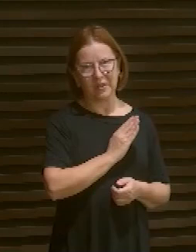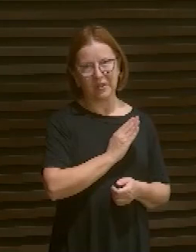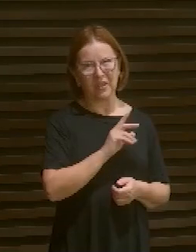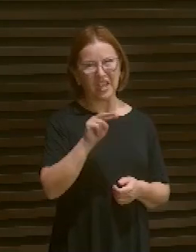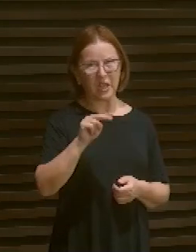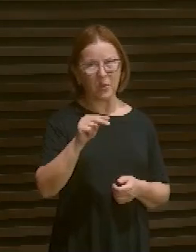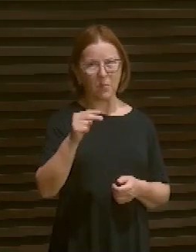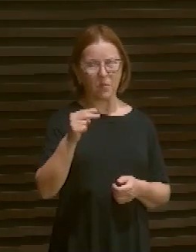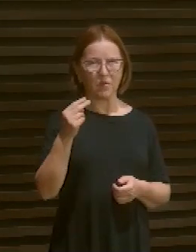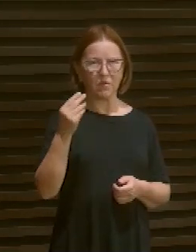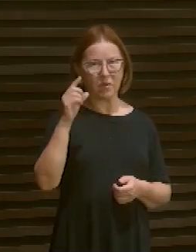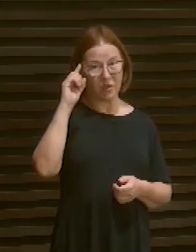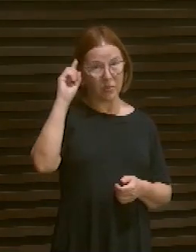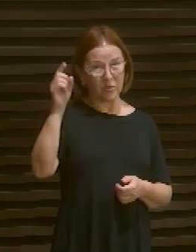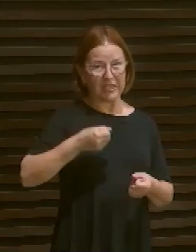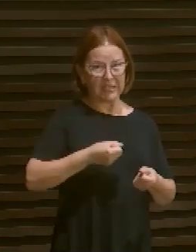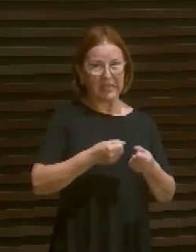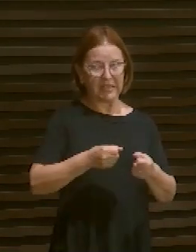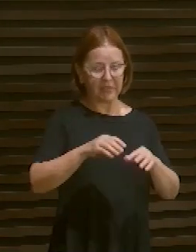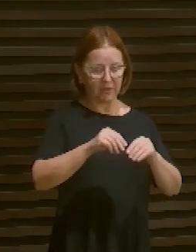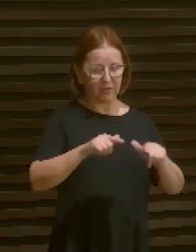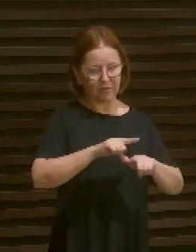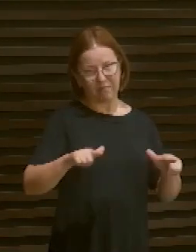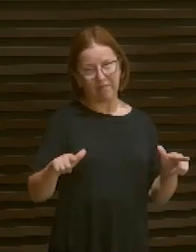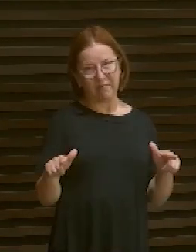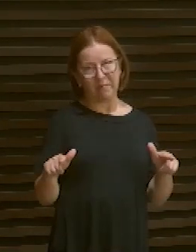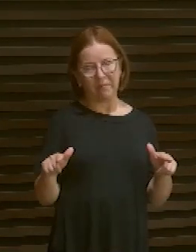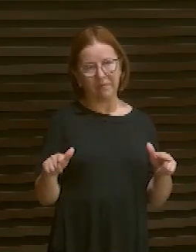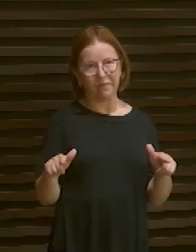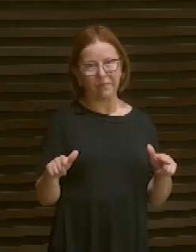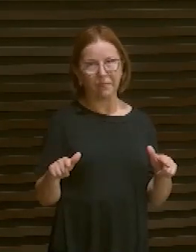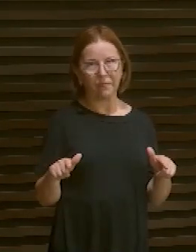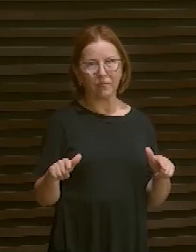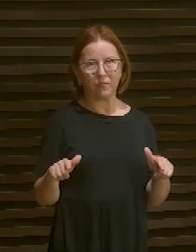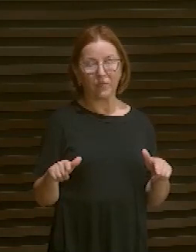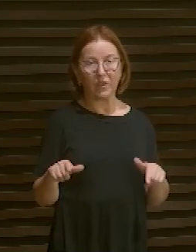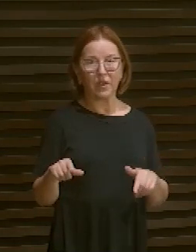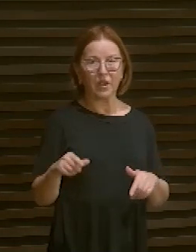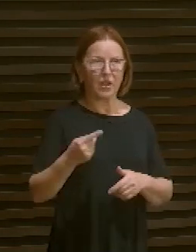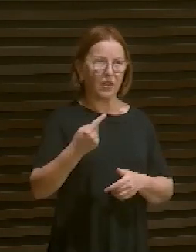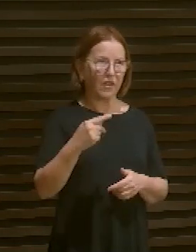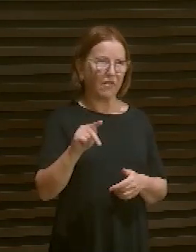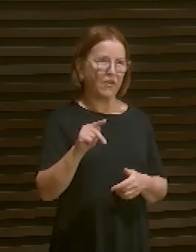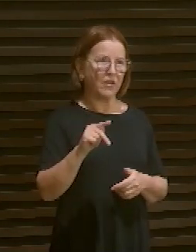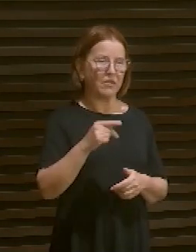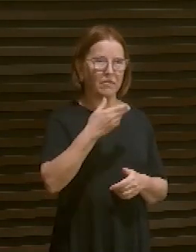na provocação no dia da tentação no deserto, onde os vossos pais me